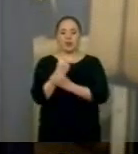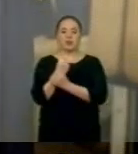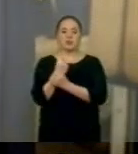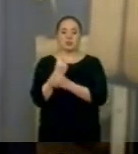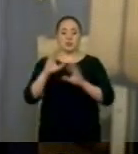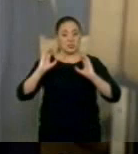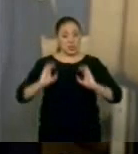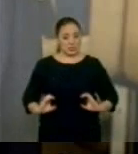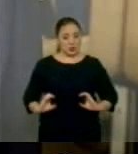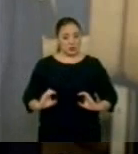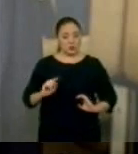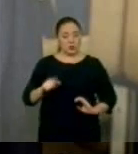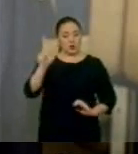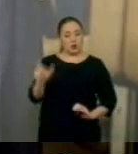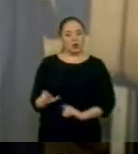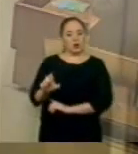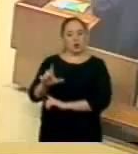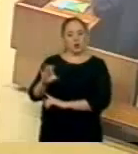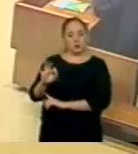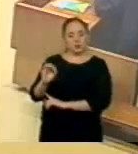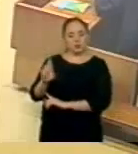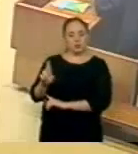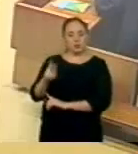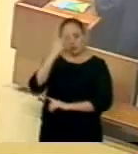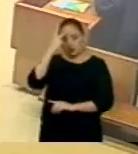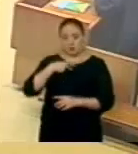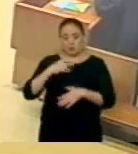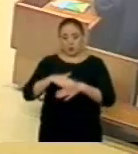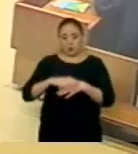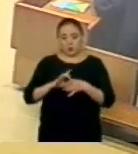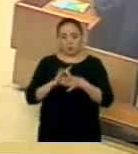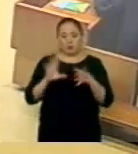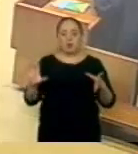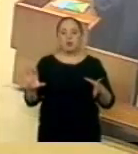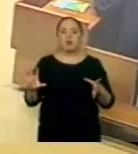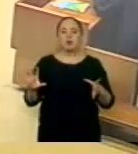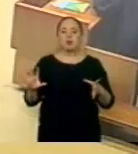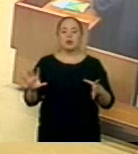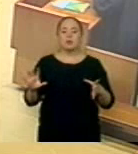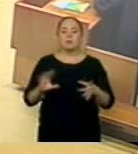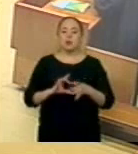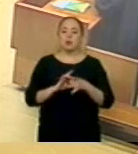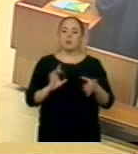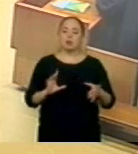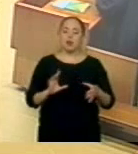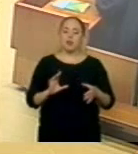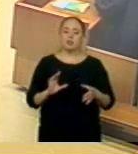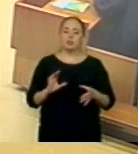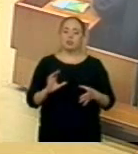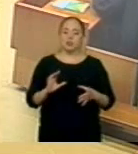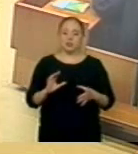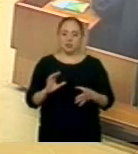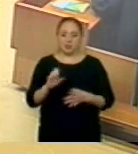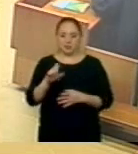do eleitor, para a autonomia do órgão legiferante, da liberdade do eleito para representar,